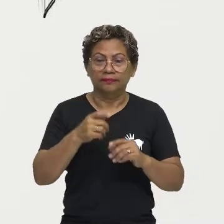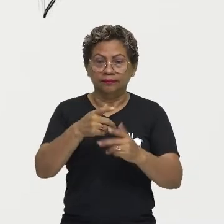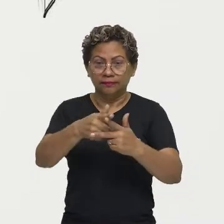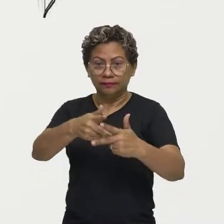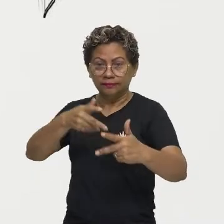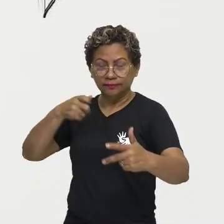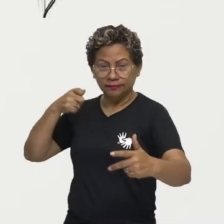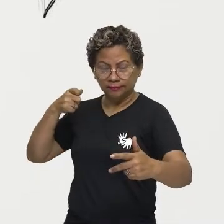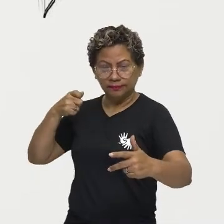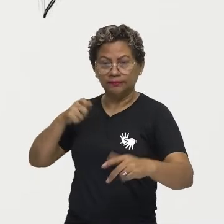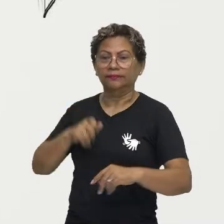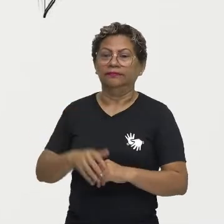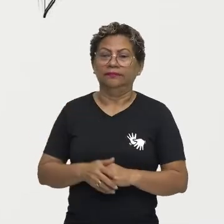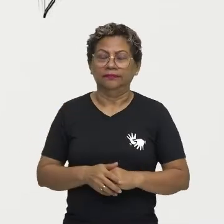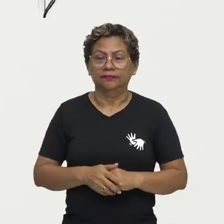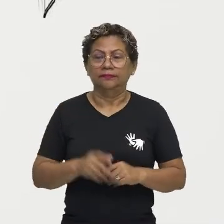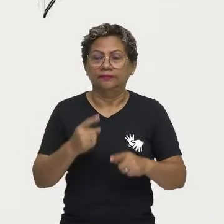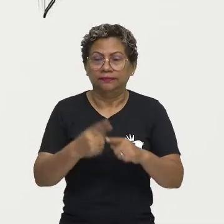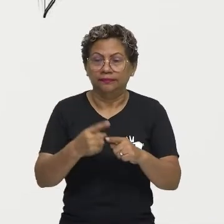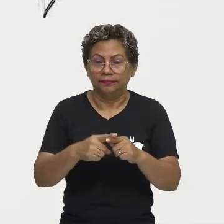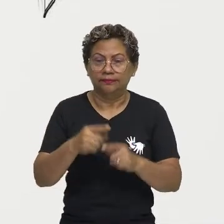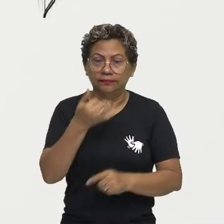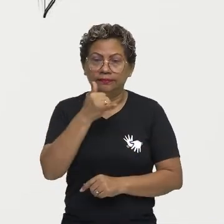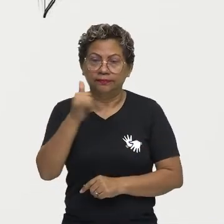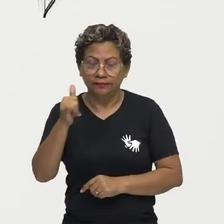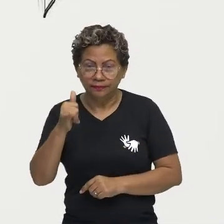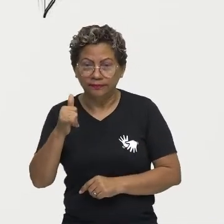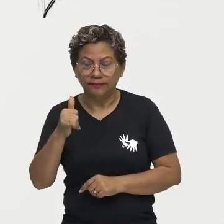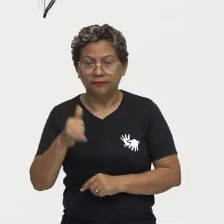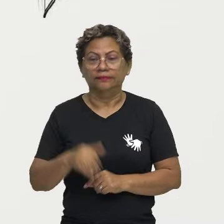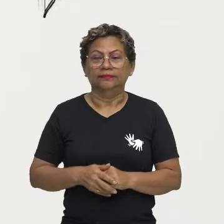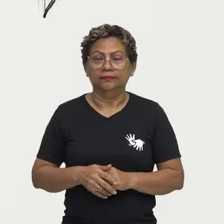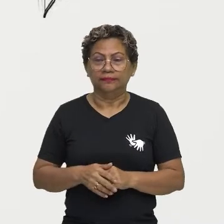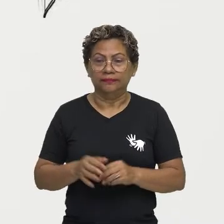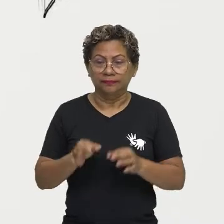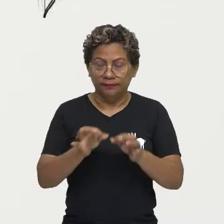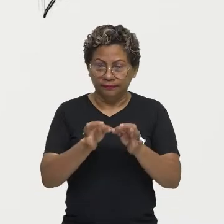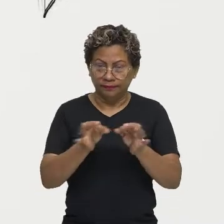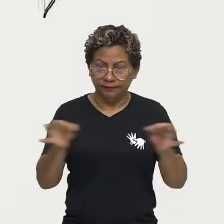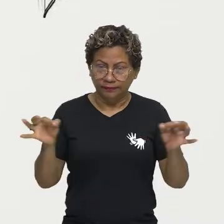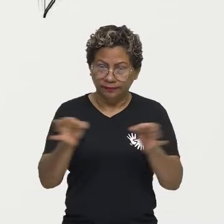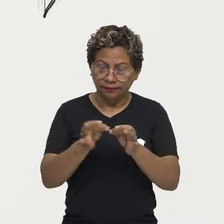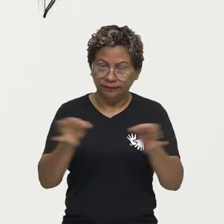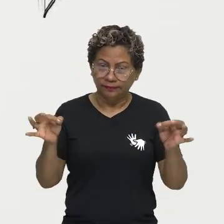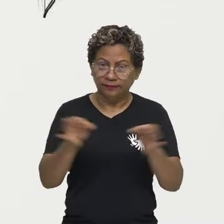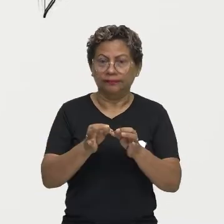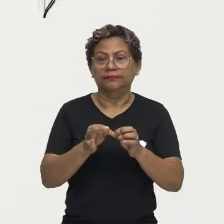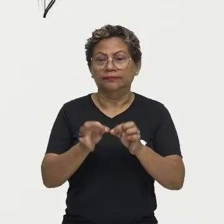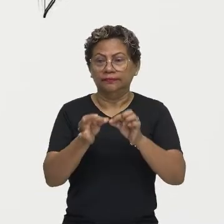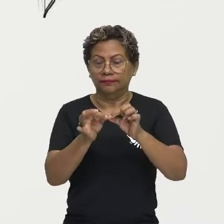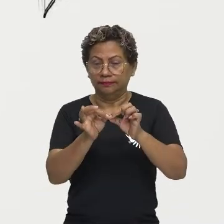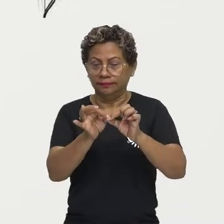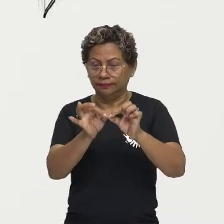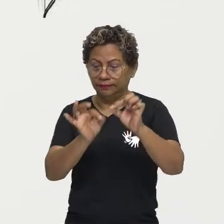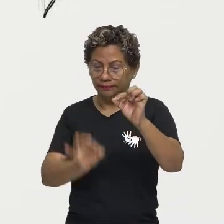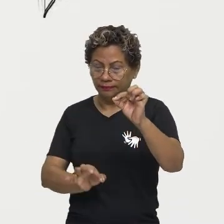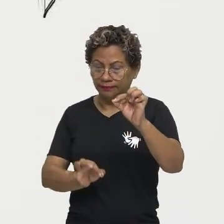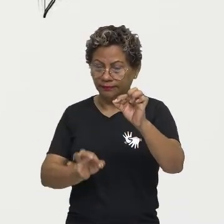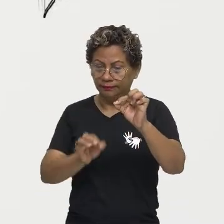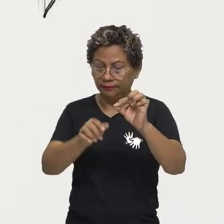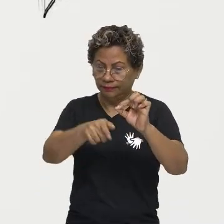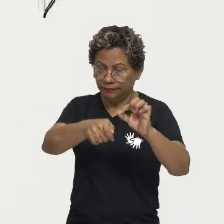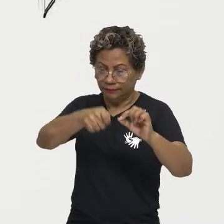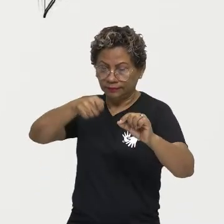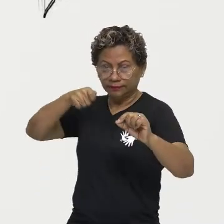elástica, né, porque a energia ela se armazenou no elástico. Quando a pessoa solta o sistema, aí entra a